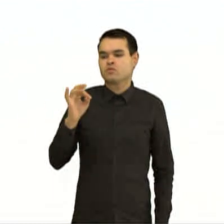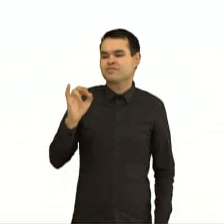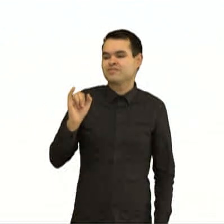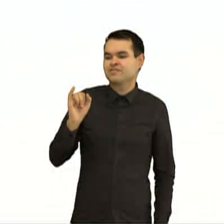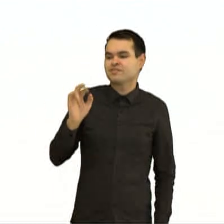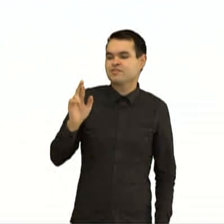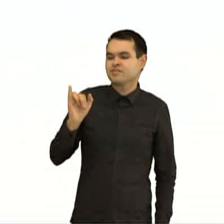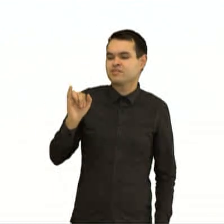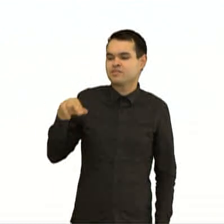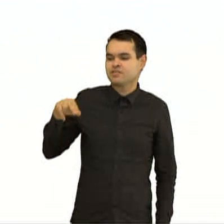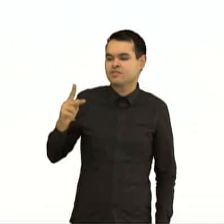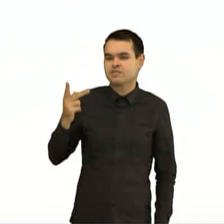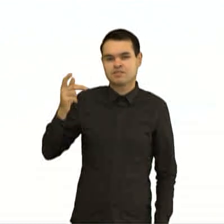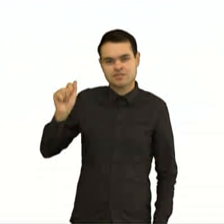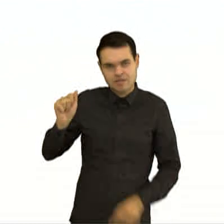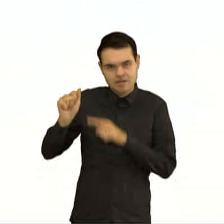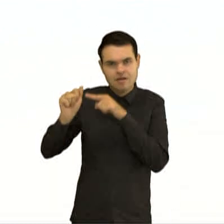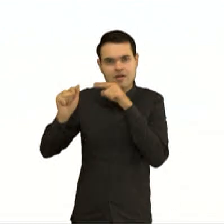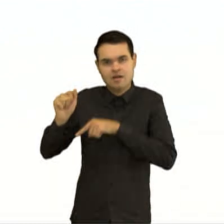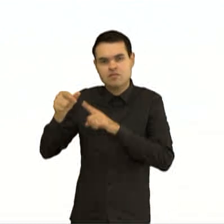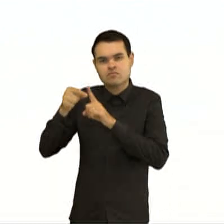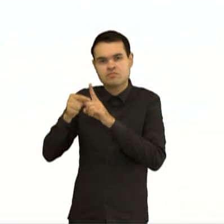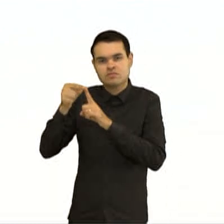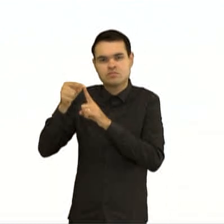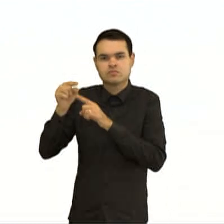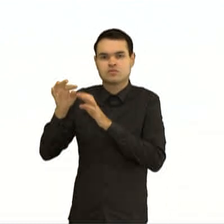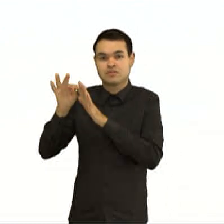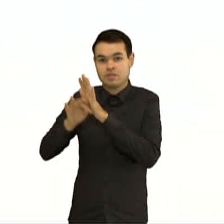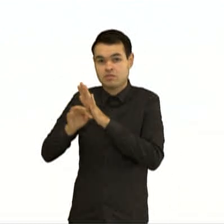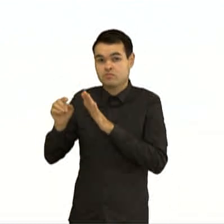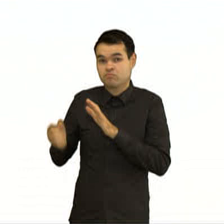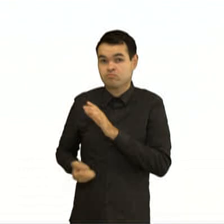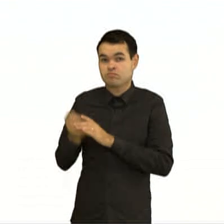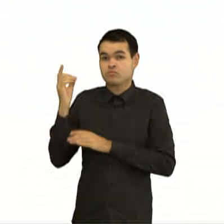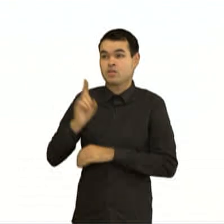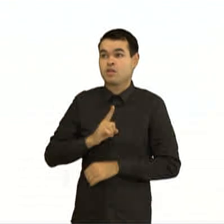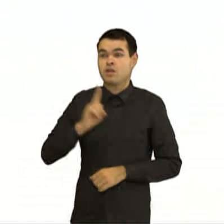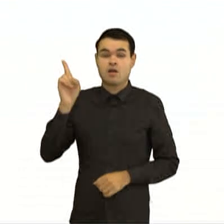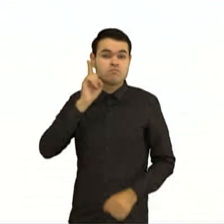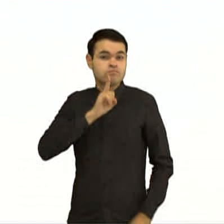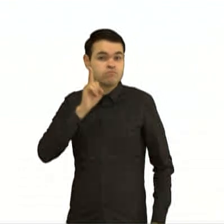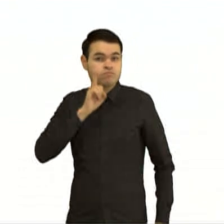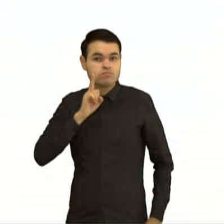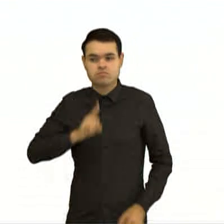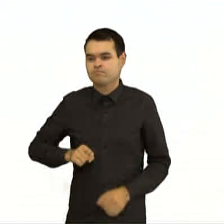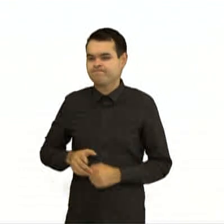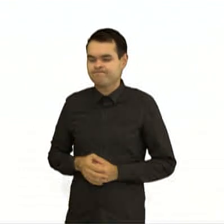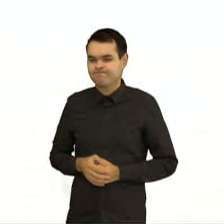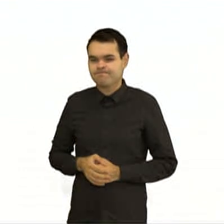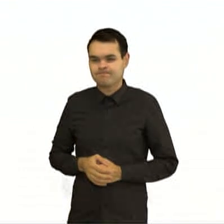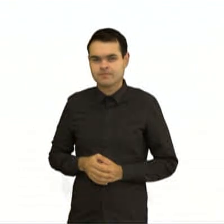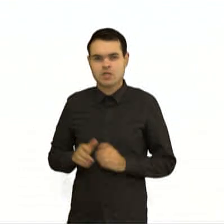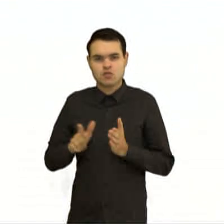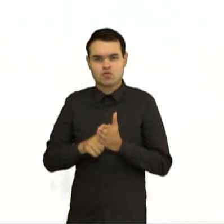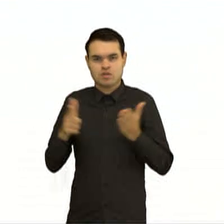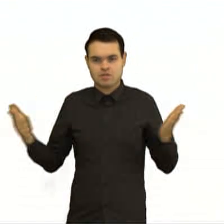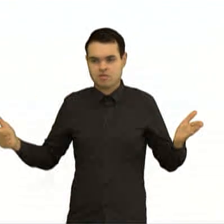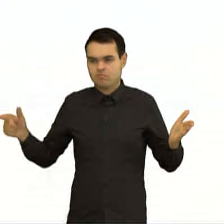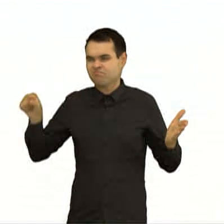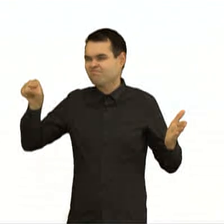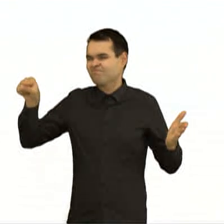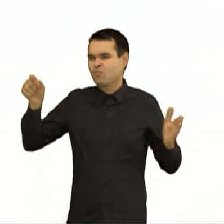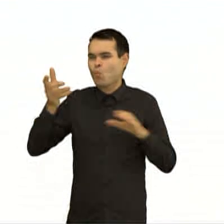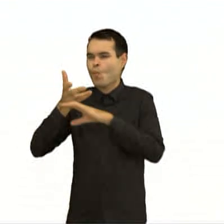mais conhecida, é um tipo de texto que surgiu nos Estados Unidos, devido à falta de espaço nos jornais